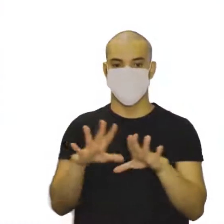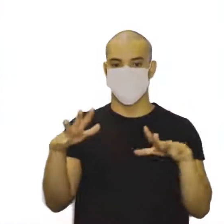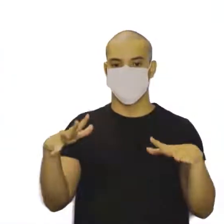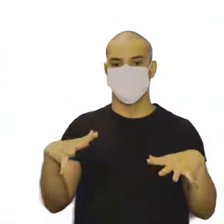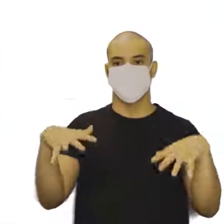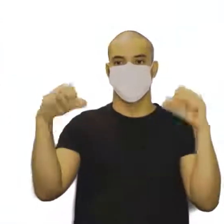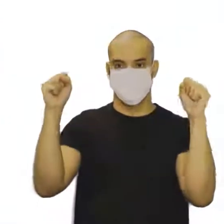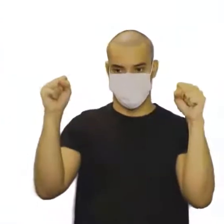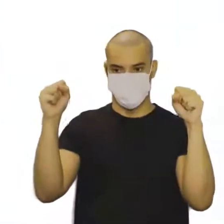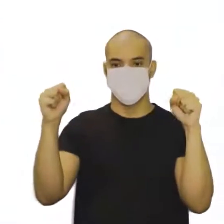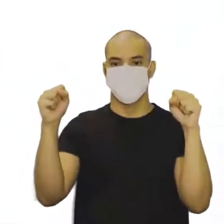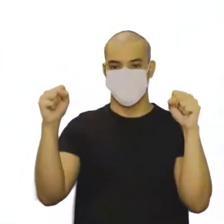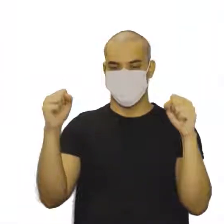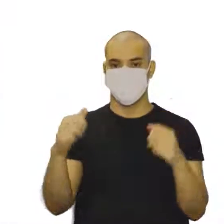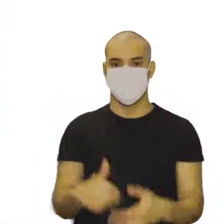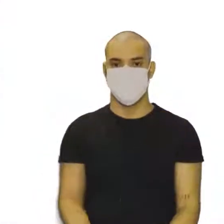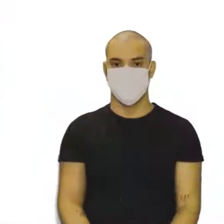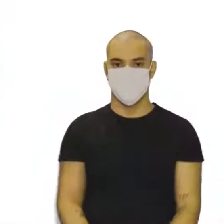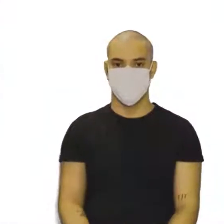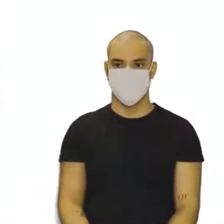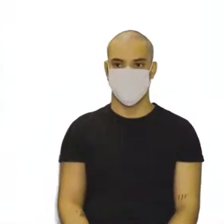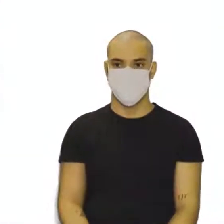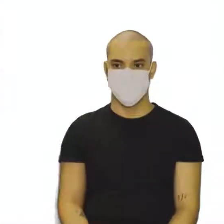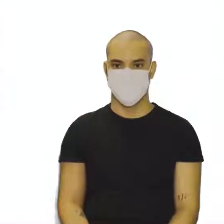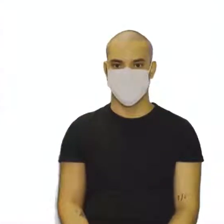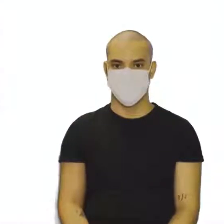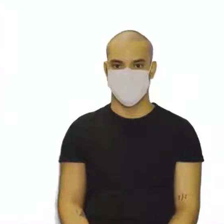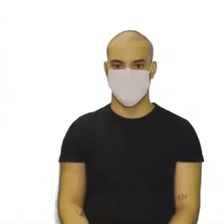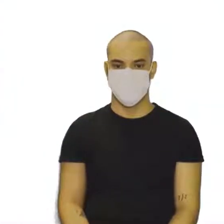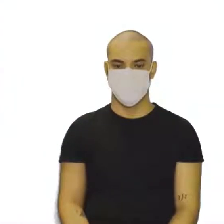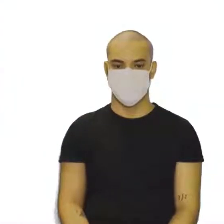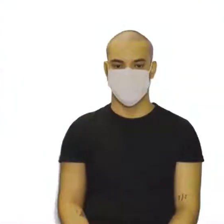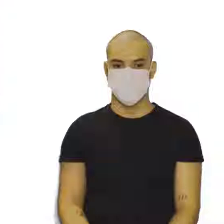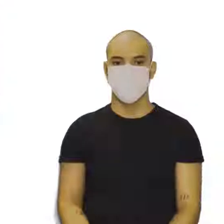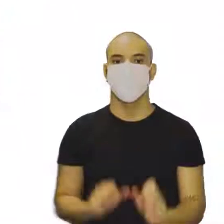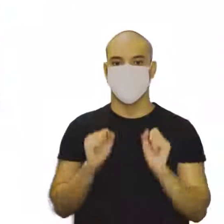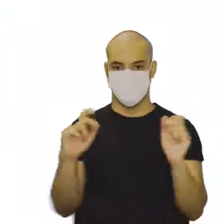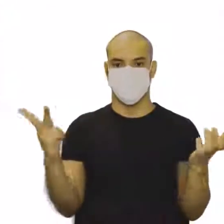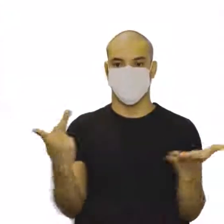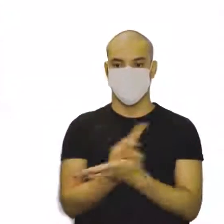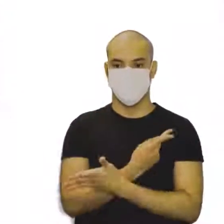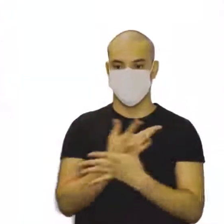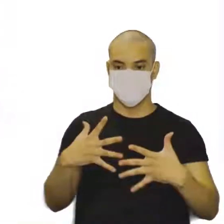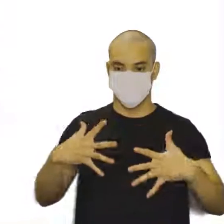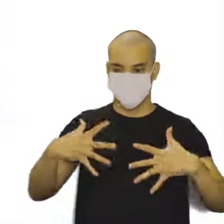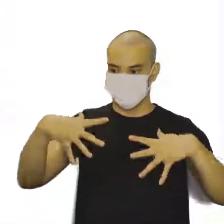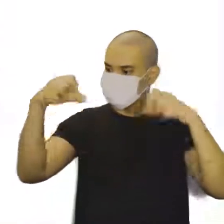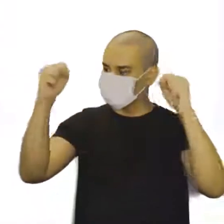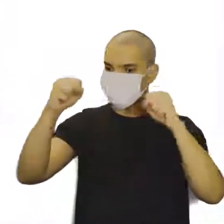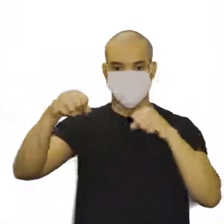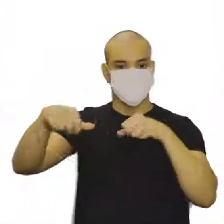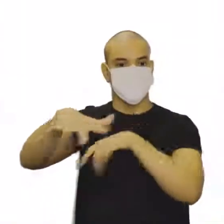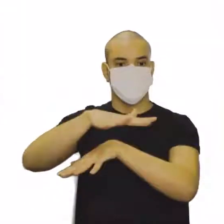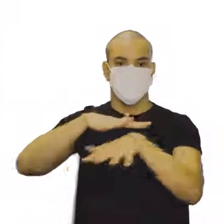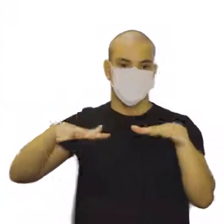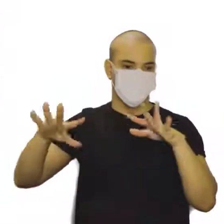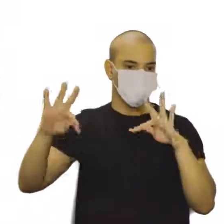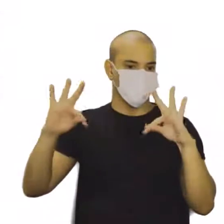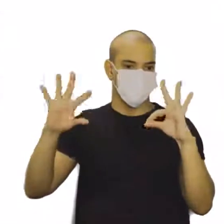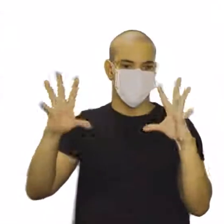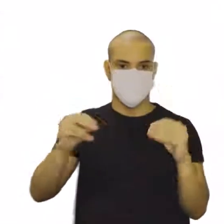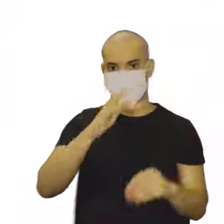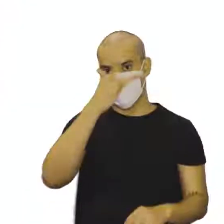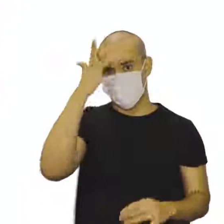interrupção do fornecimento para os consumidores. Então, gera aí o chamado apagão, ok? Então, aqui